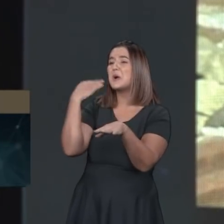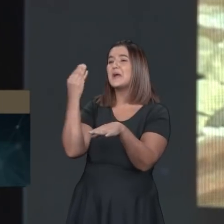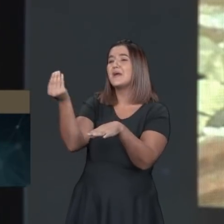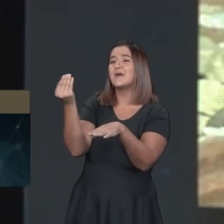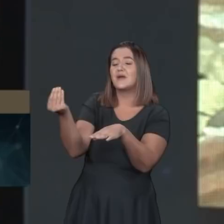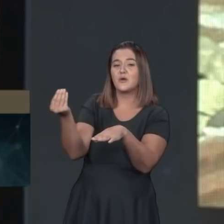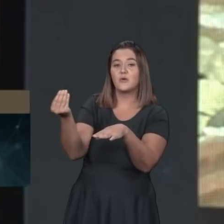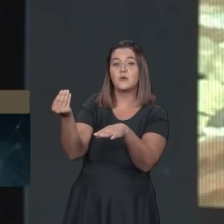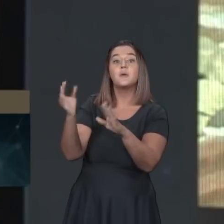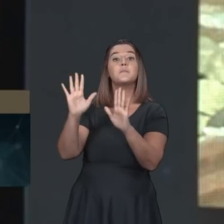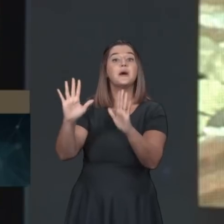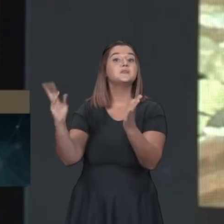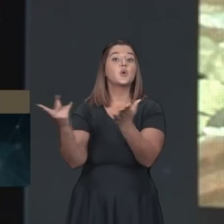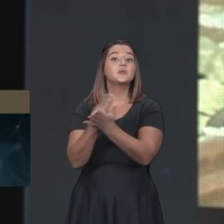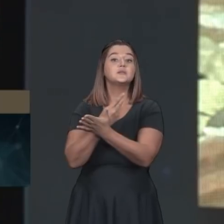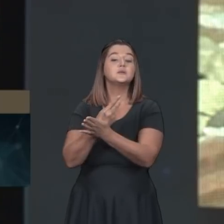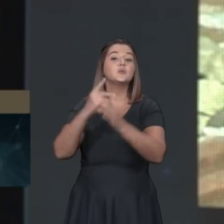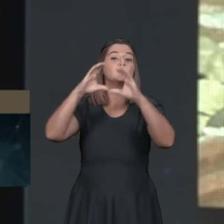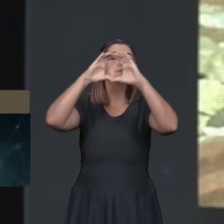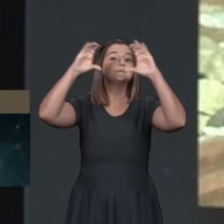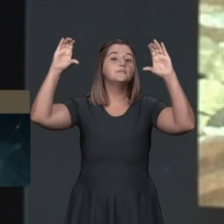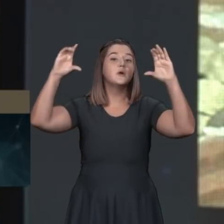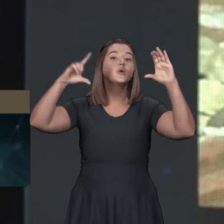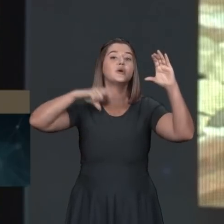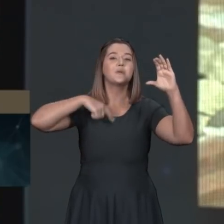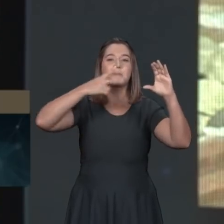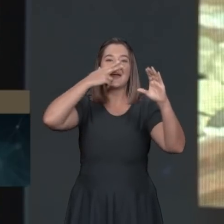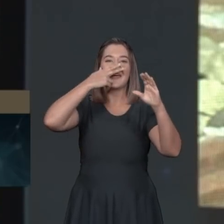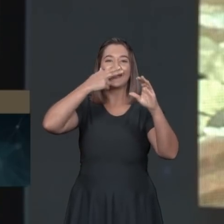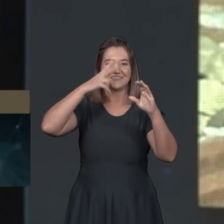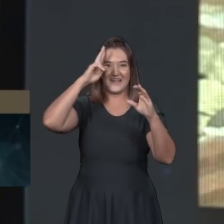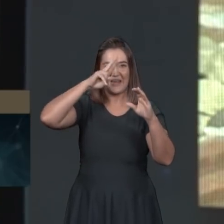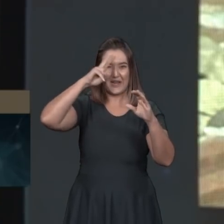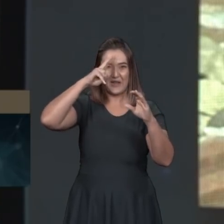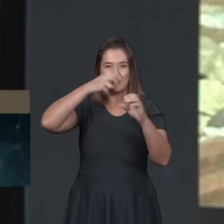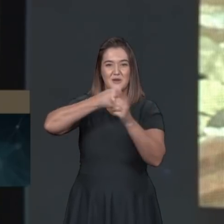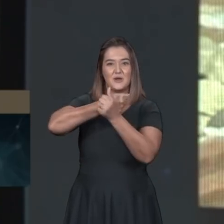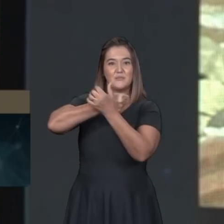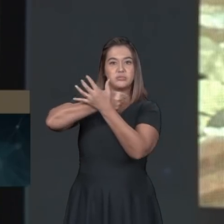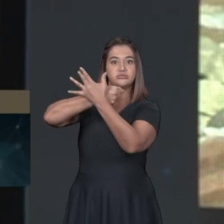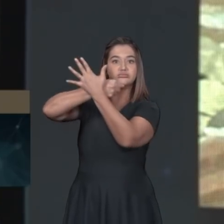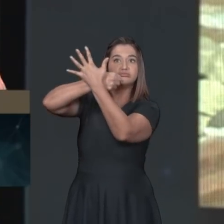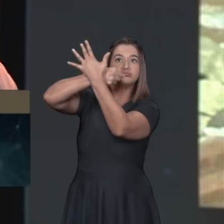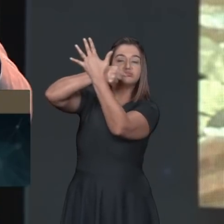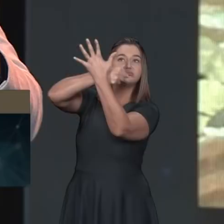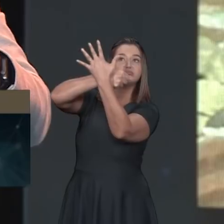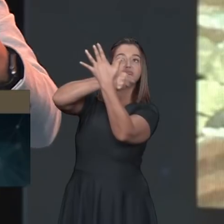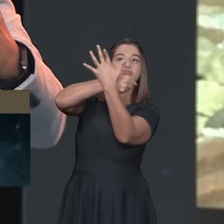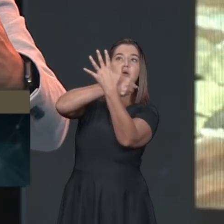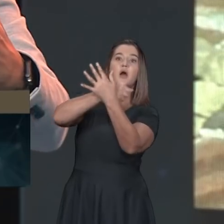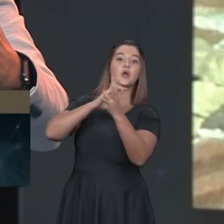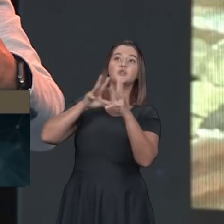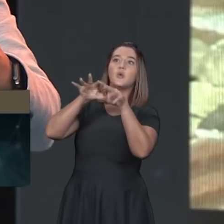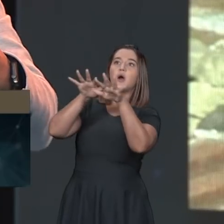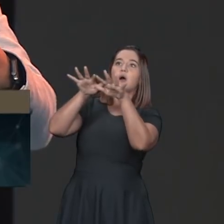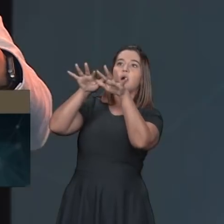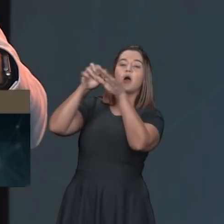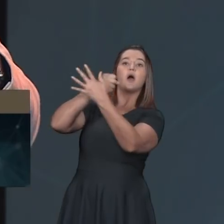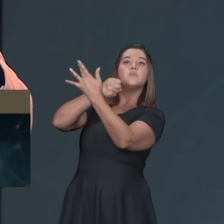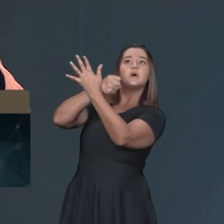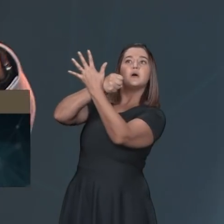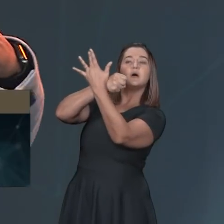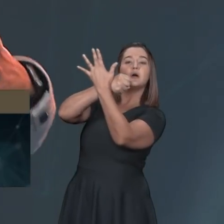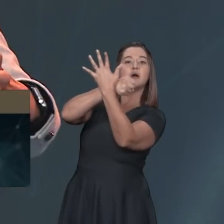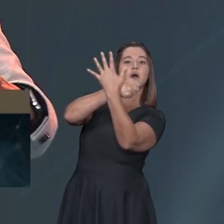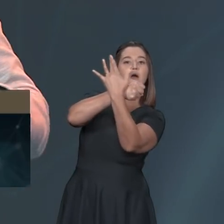cometa ficou vários dias visível nas noites de Roma, e todos, apesar da cultura de que cometas traziam